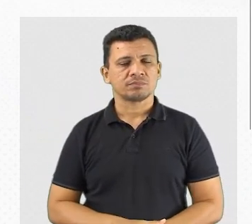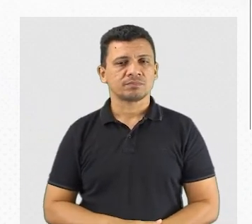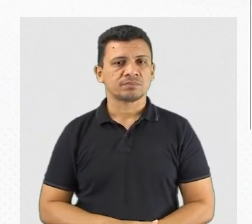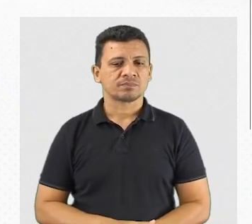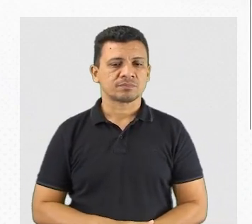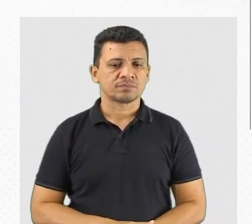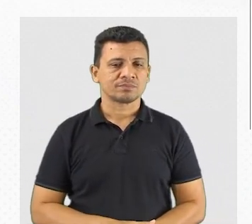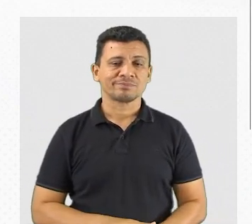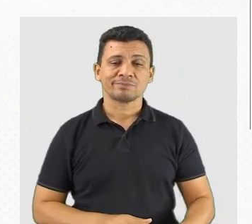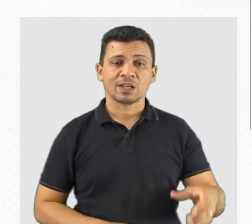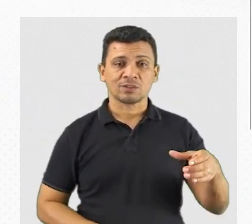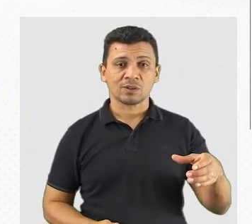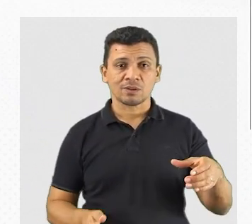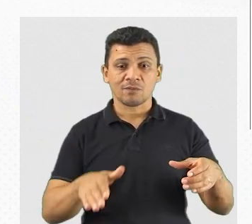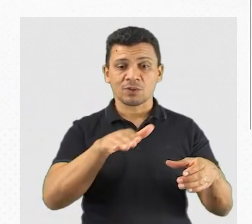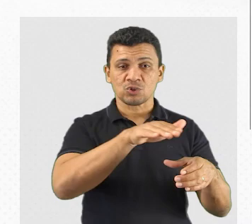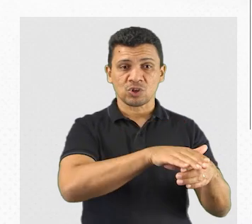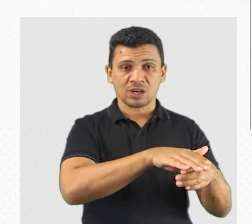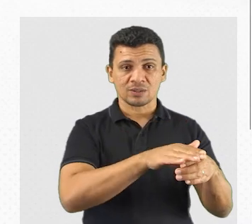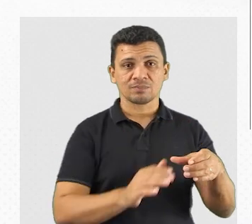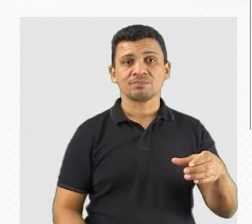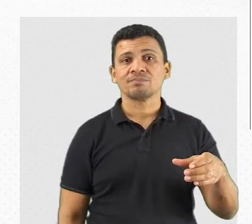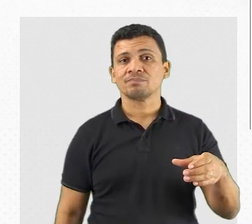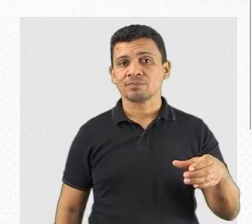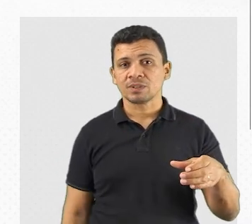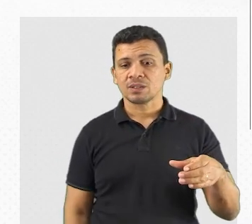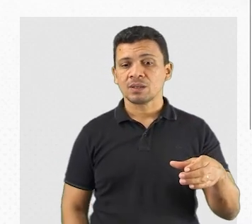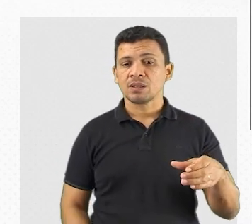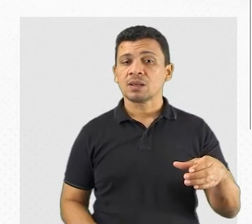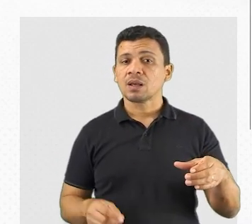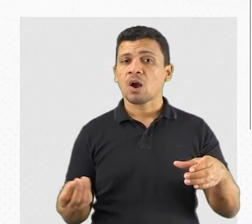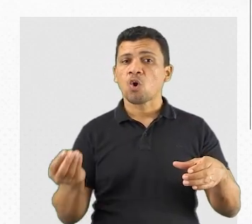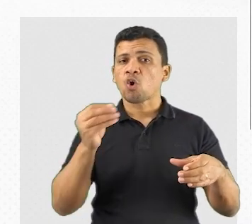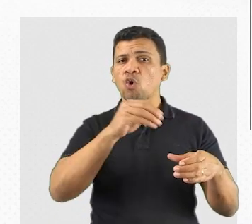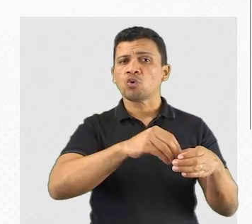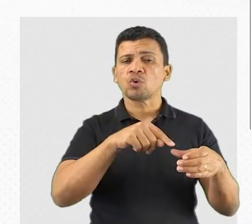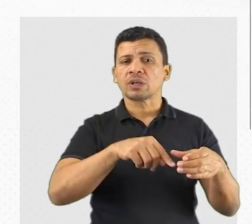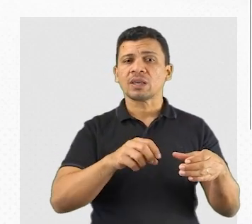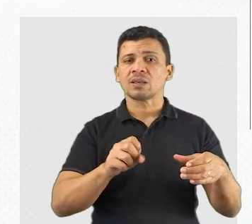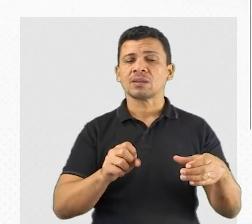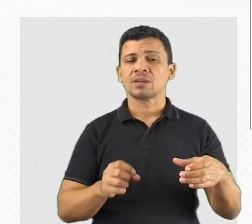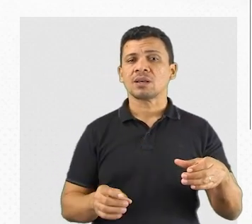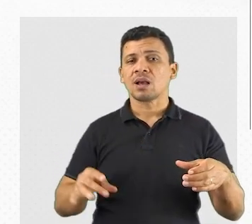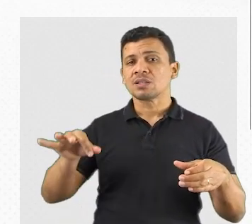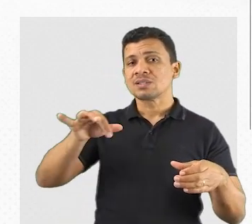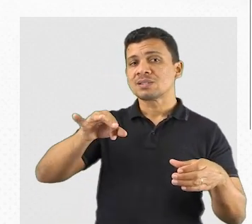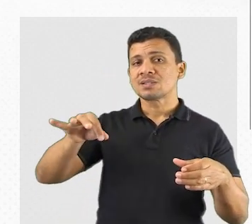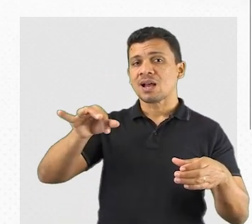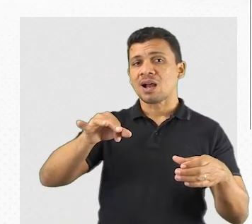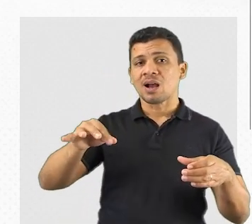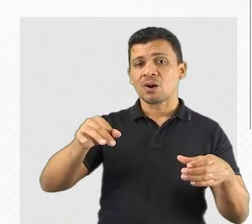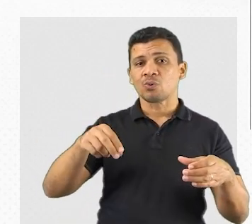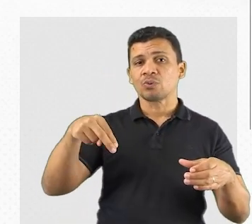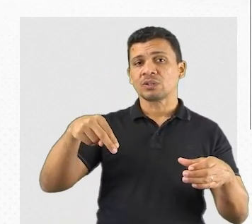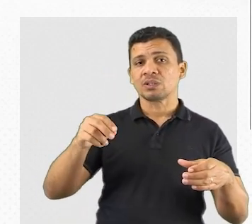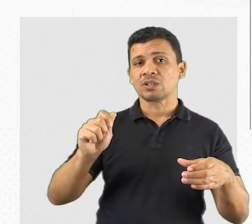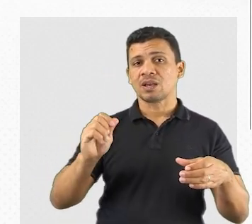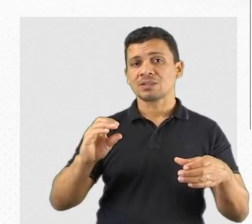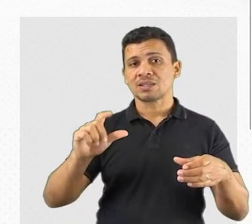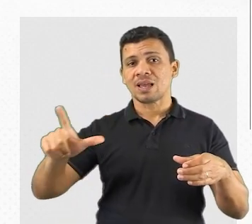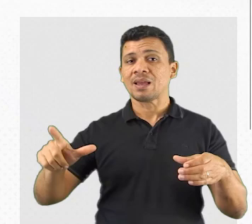ainda fechado, eu vou fechar. Só que antes de fechar, eu coloquei sal de cozinha aqui na água, ó,